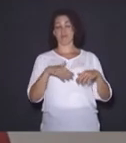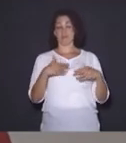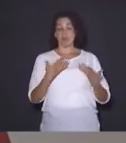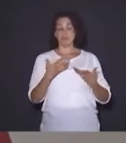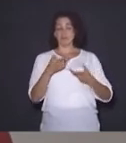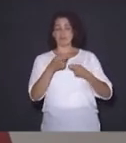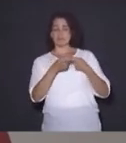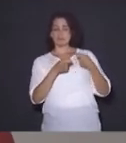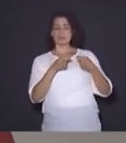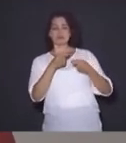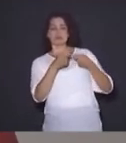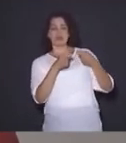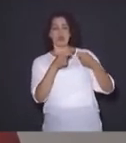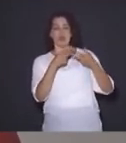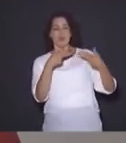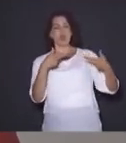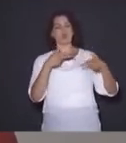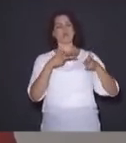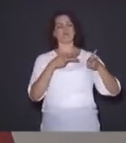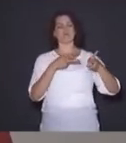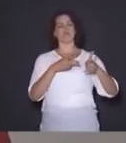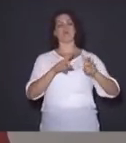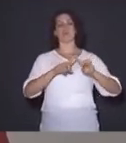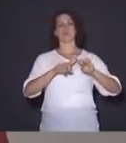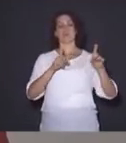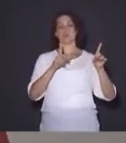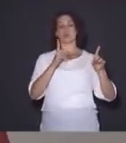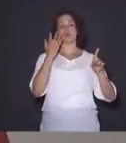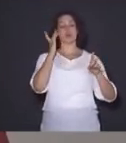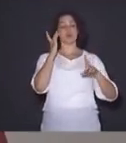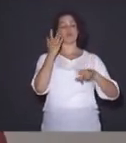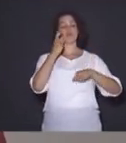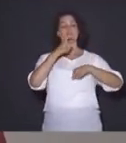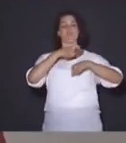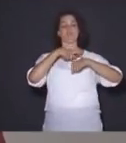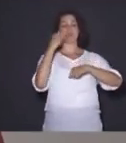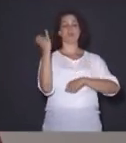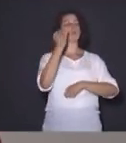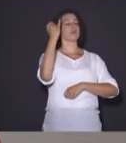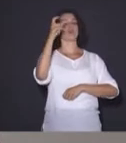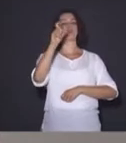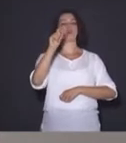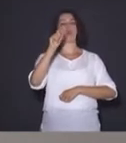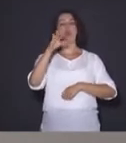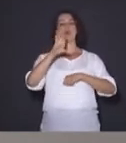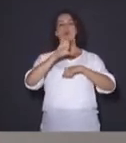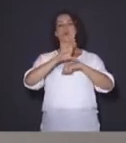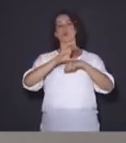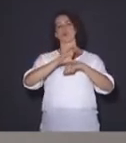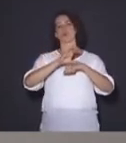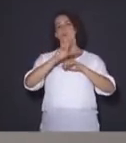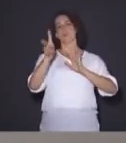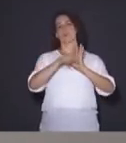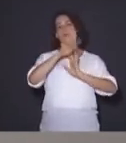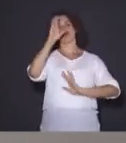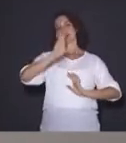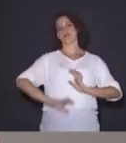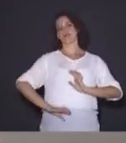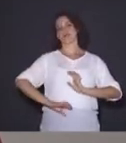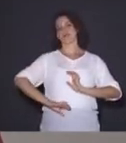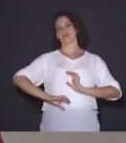um tempo importante foi o tempo da constituição a chamada constituição cidadã ela